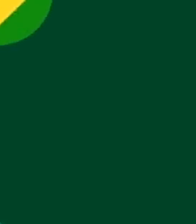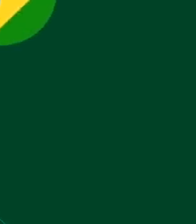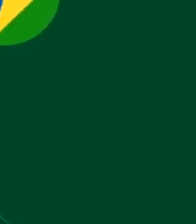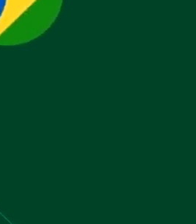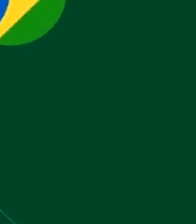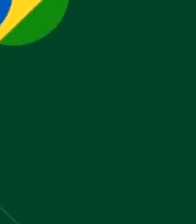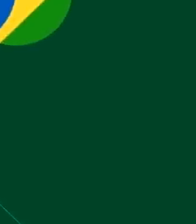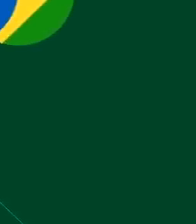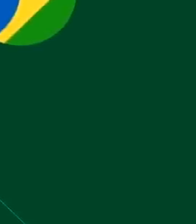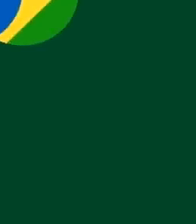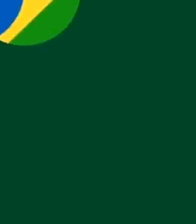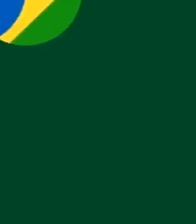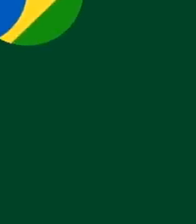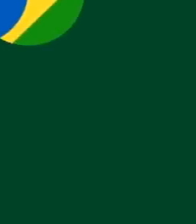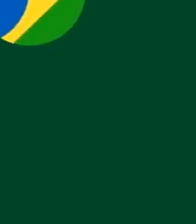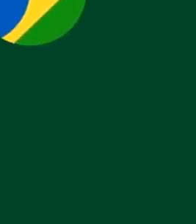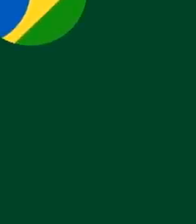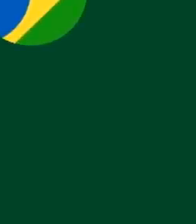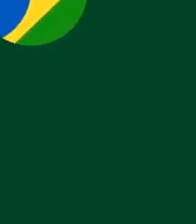Momento Saúde